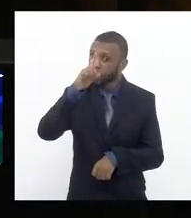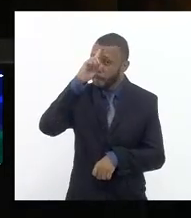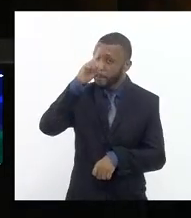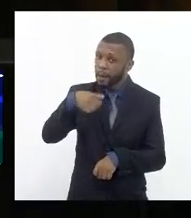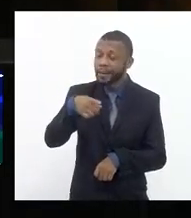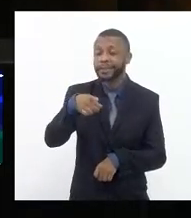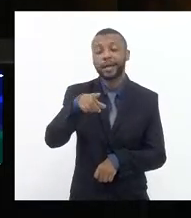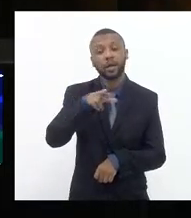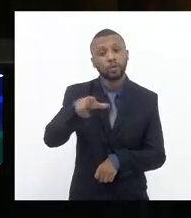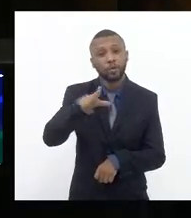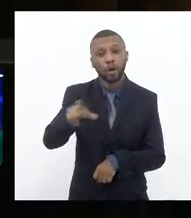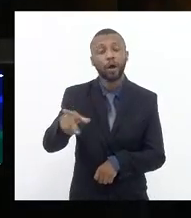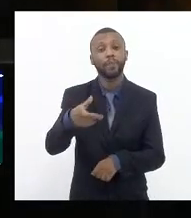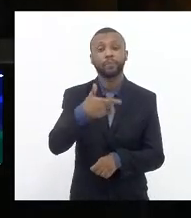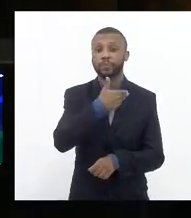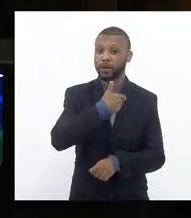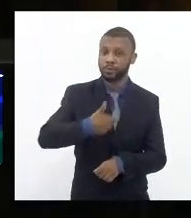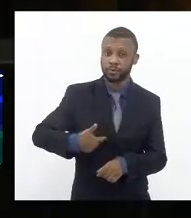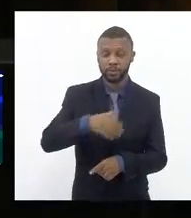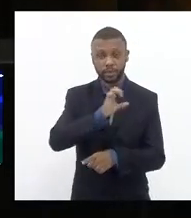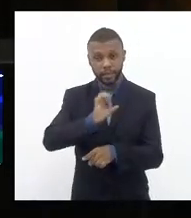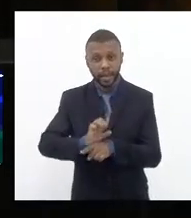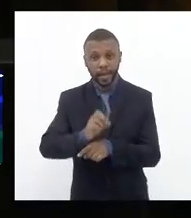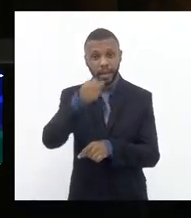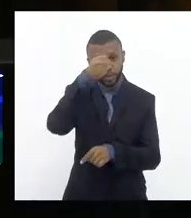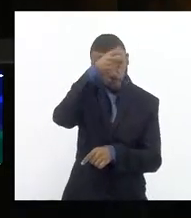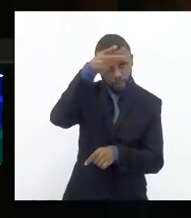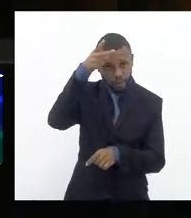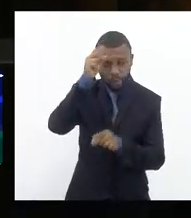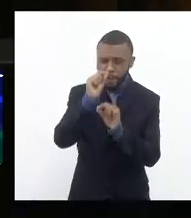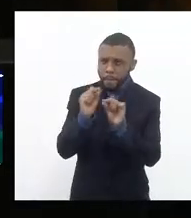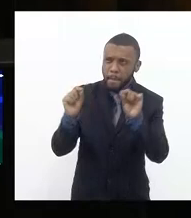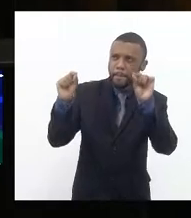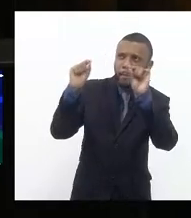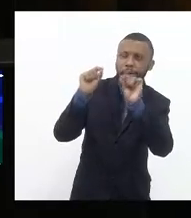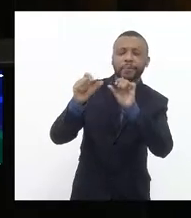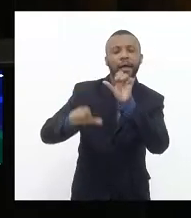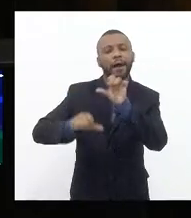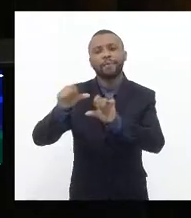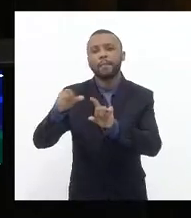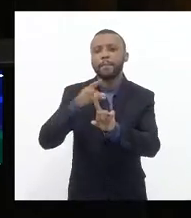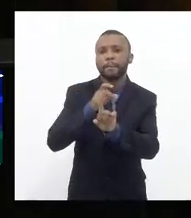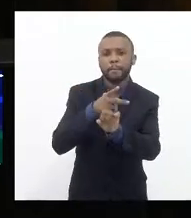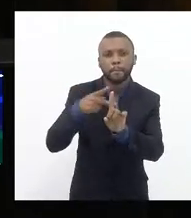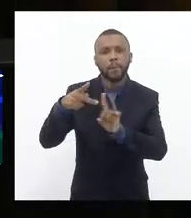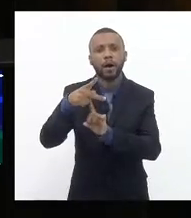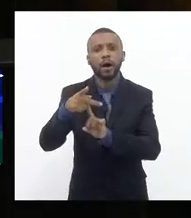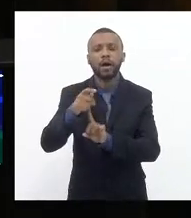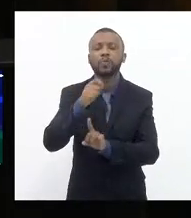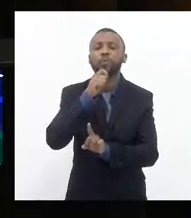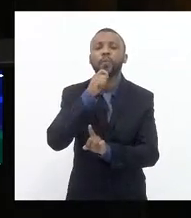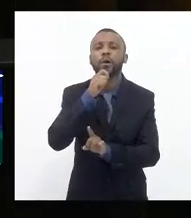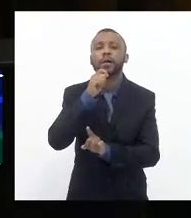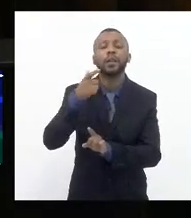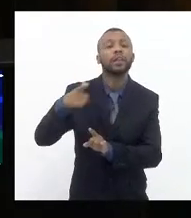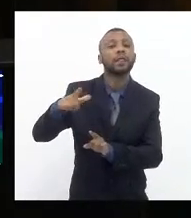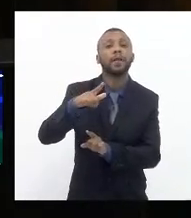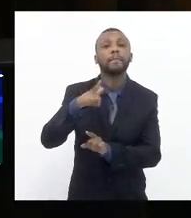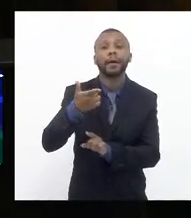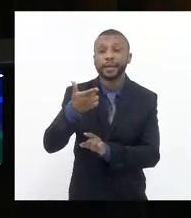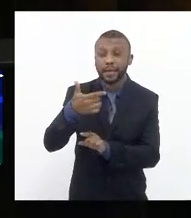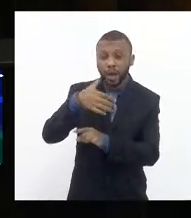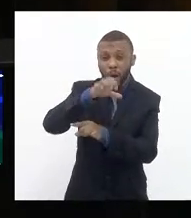da Previdência. Não há obrigação nenhuma. É uma reforma previdenciária federal e não há nenhum mandamento para que os entes